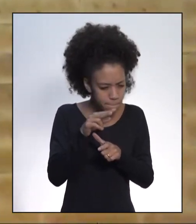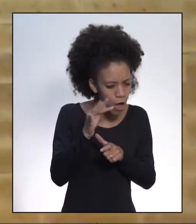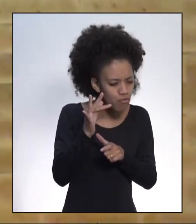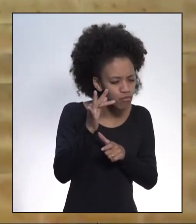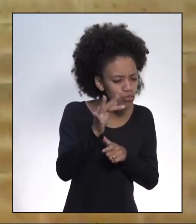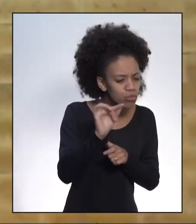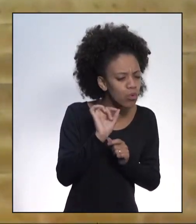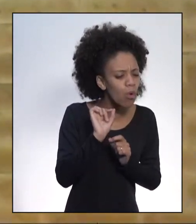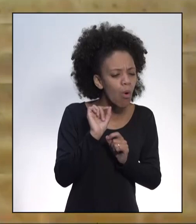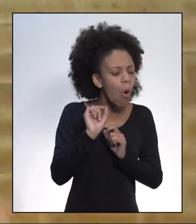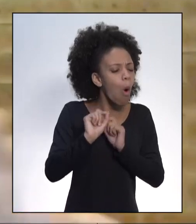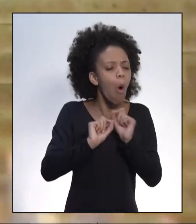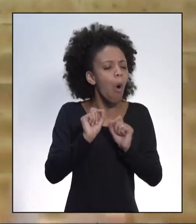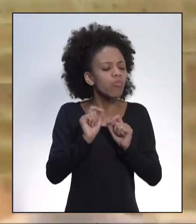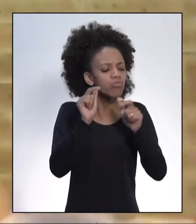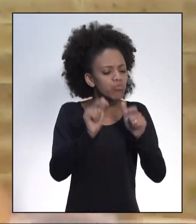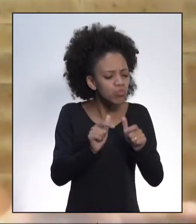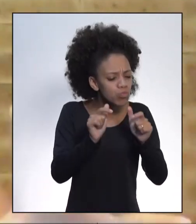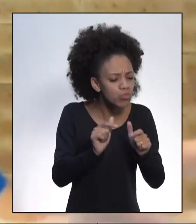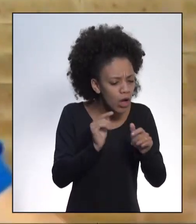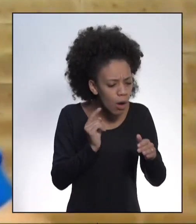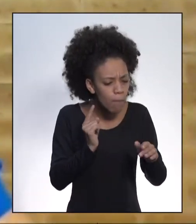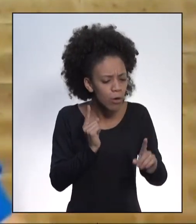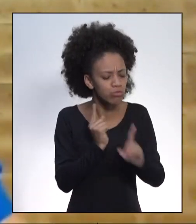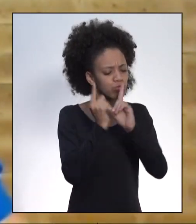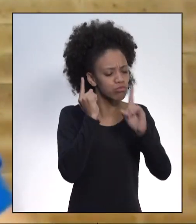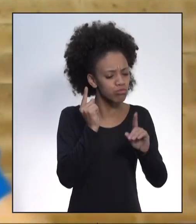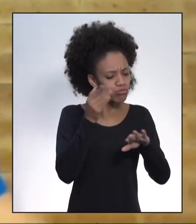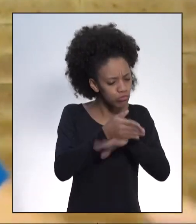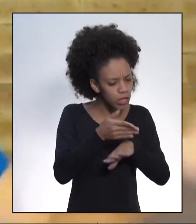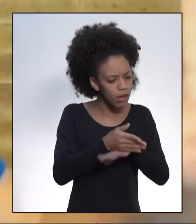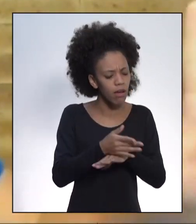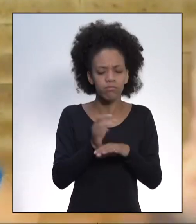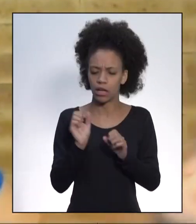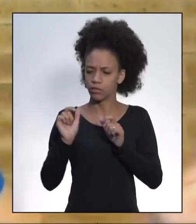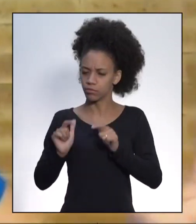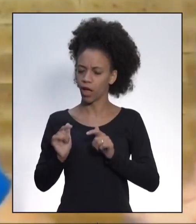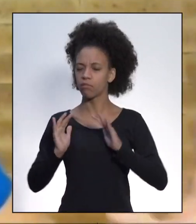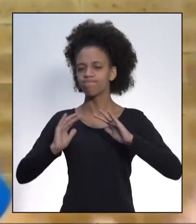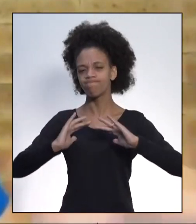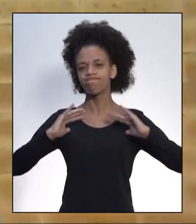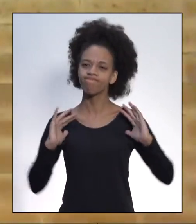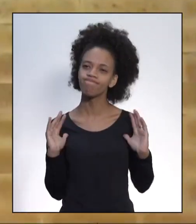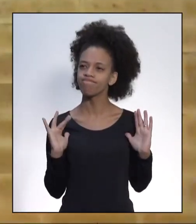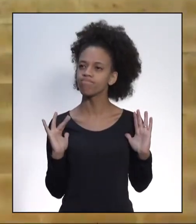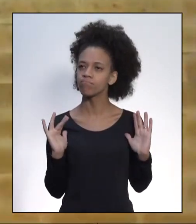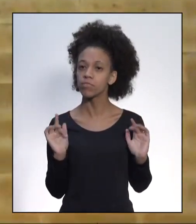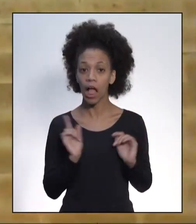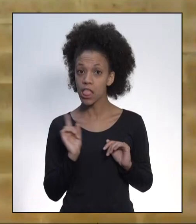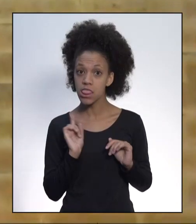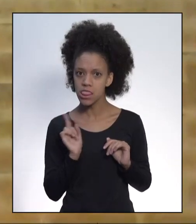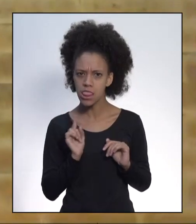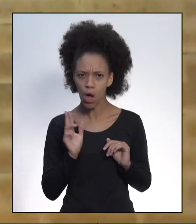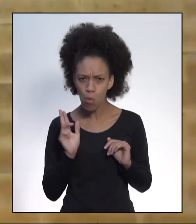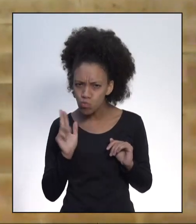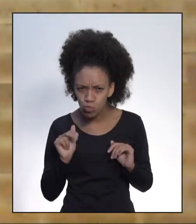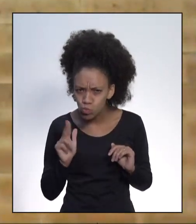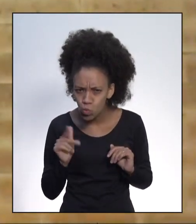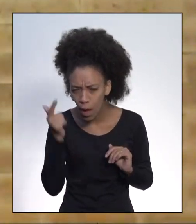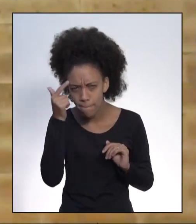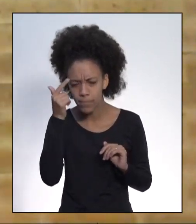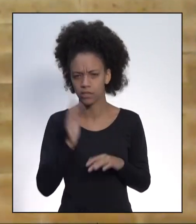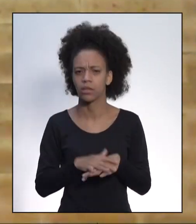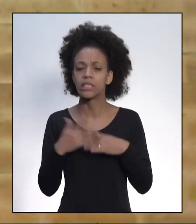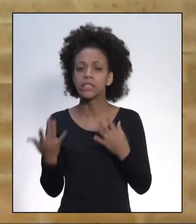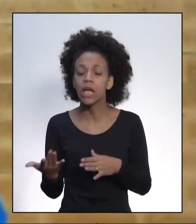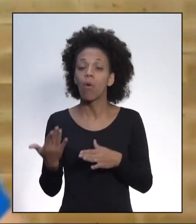poderia, onde, sabe? Eu nunca me acomodei, falei, putz, eu estou estável, estou com um trabalho, carteira assinada, agora eu vou ficar aqui. Eu nunca pensei dessa forma. Então,